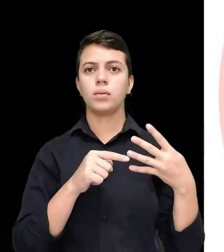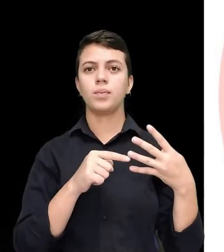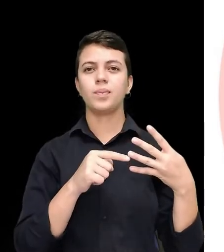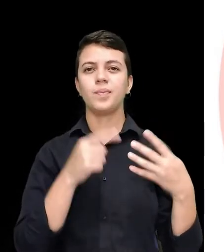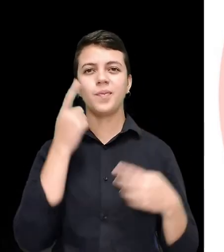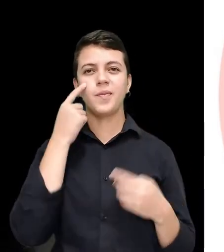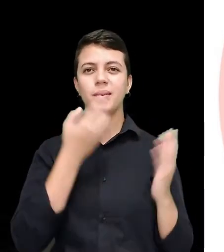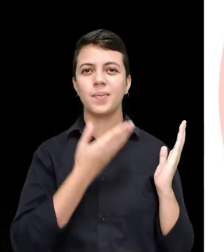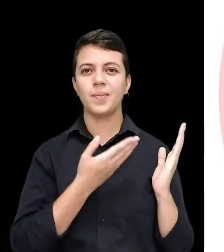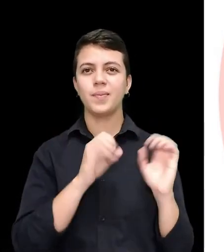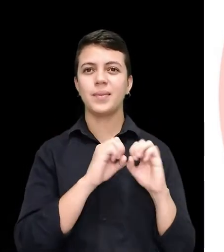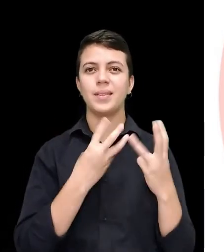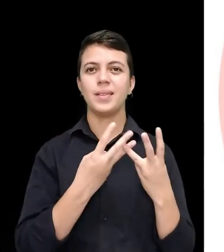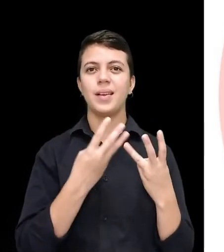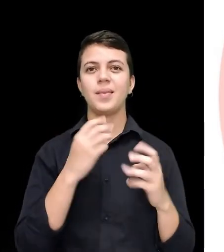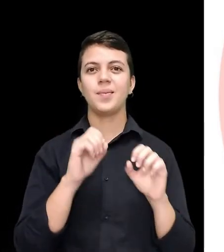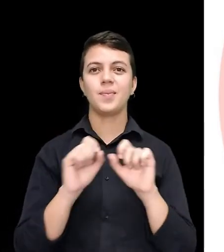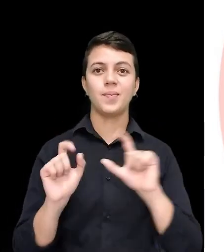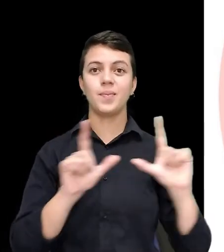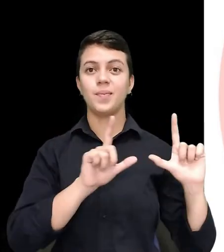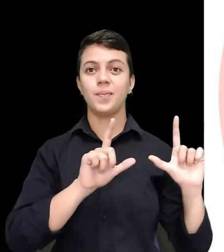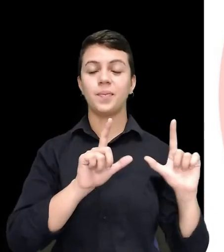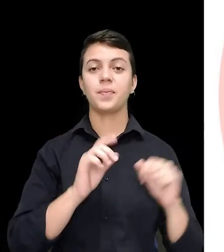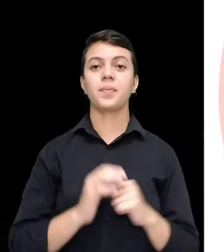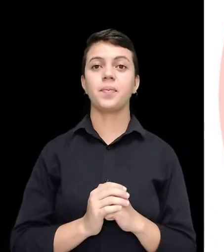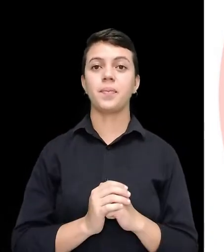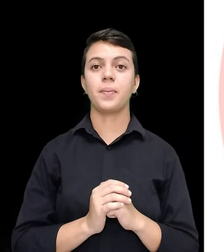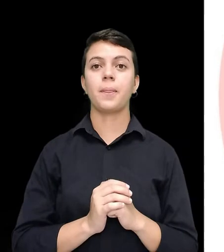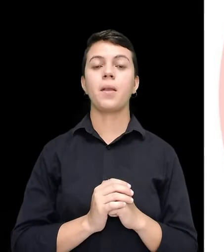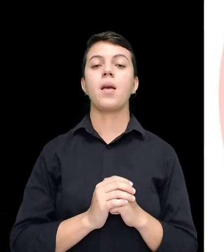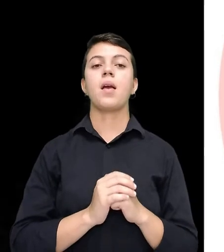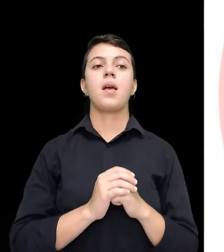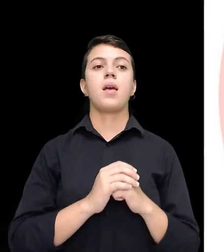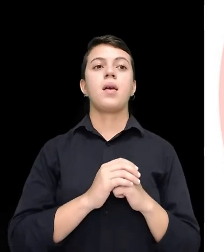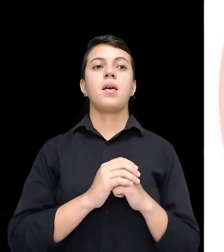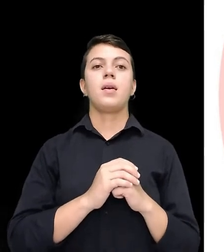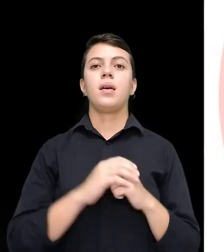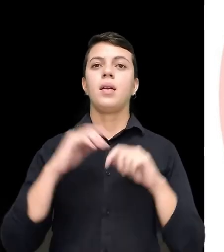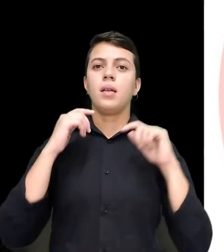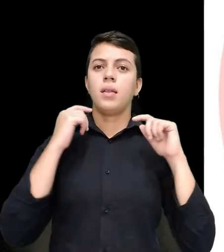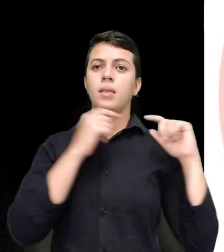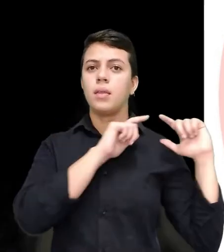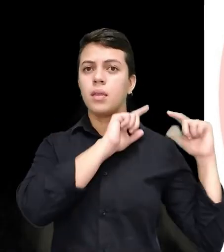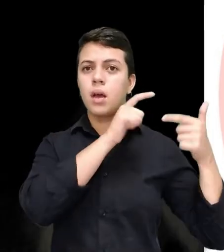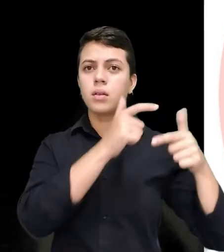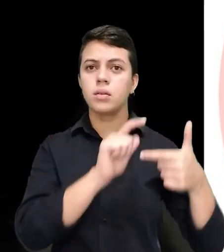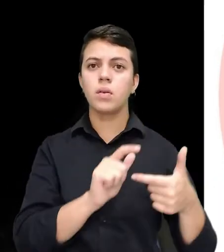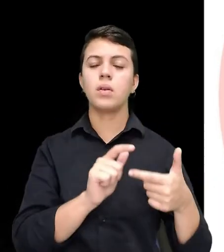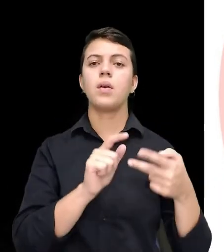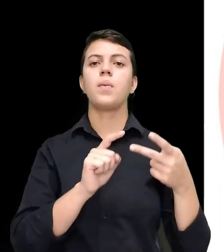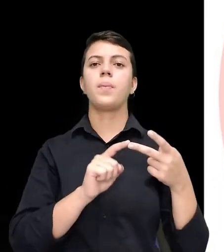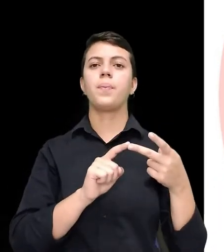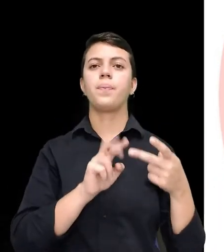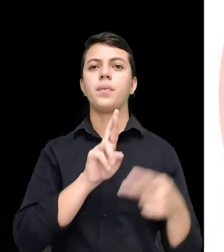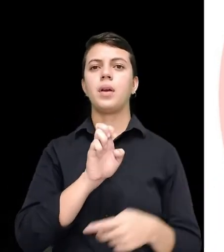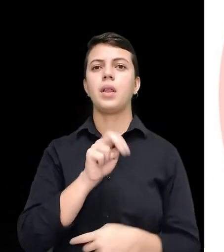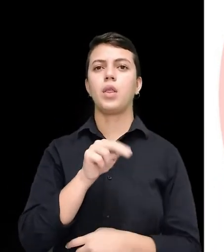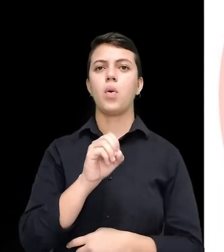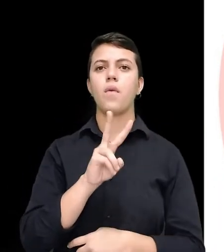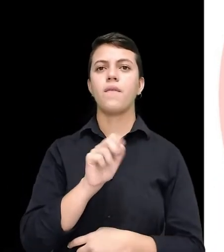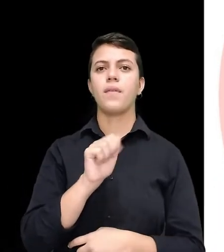não directiva e a tecnicista. E as progressistas, temos